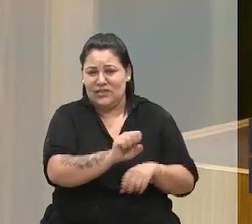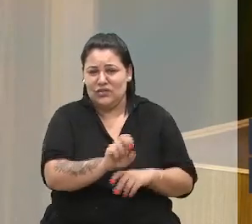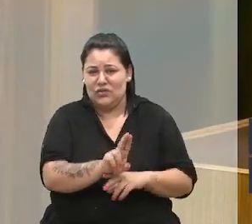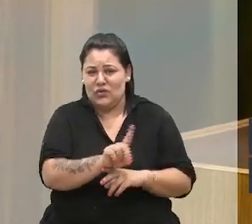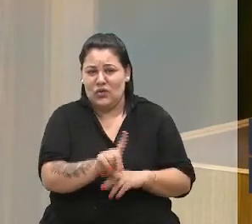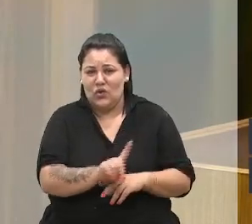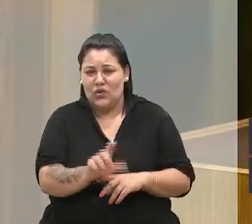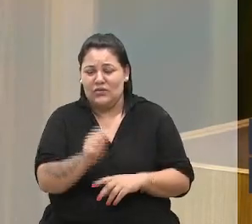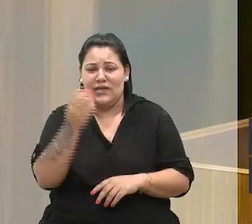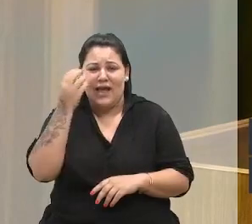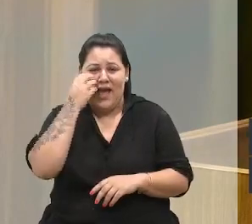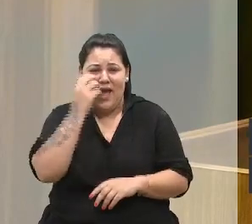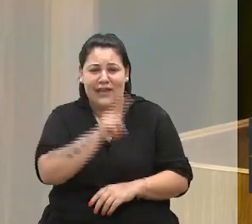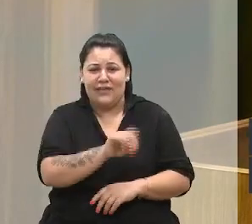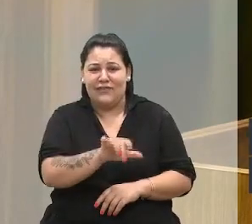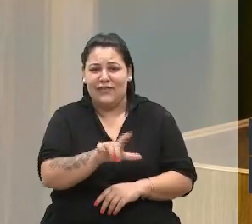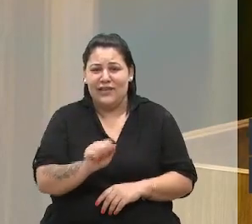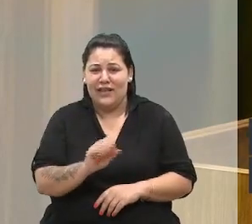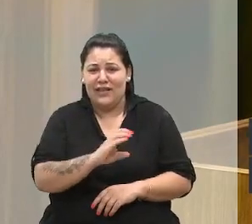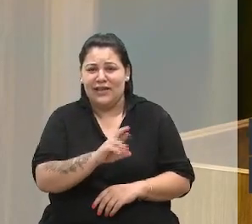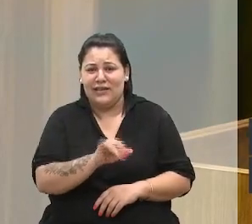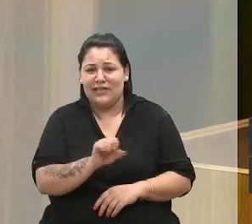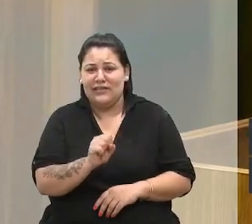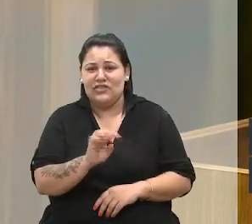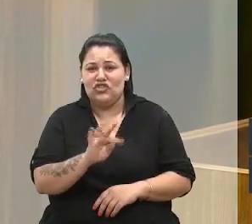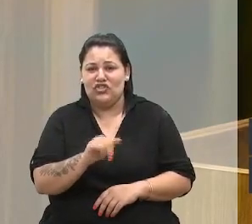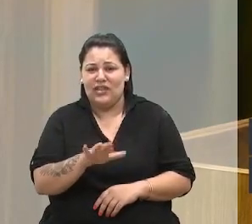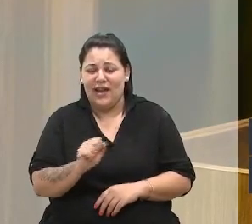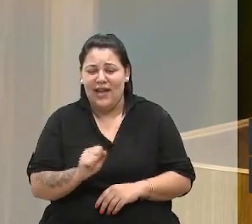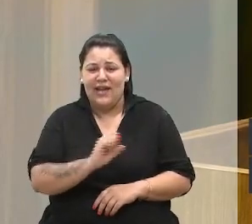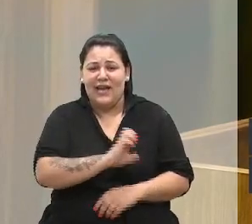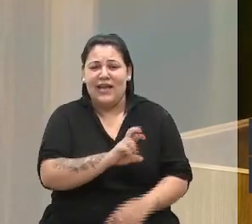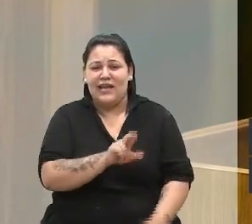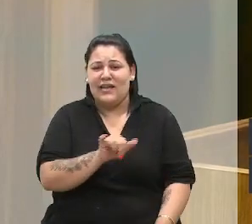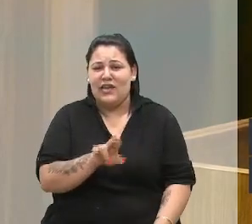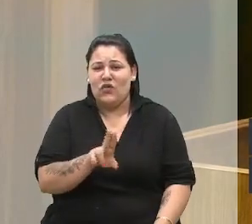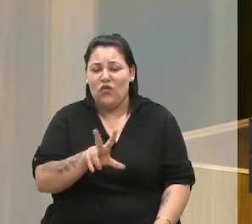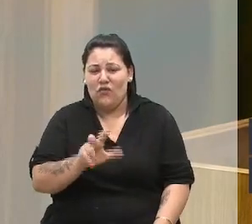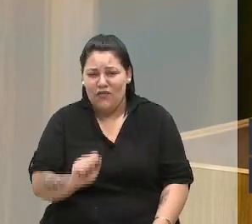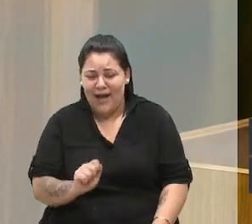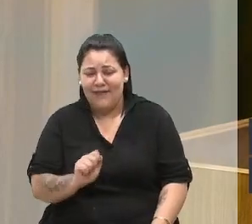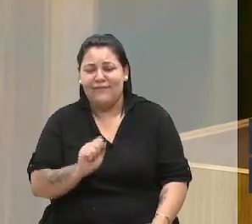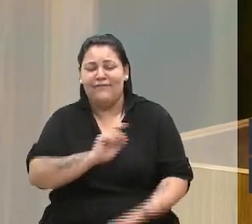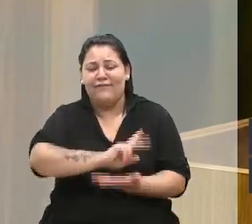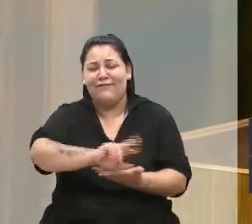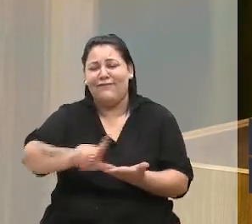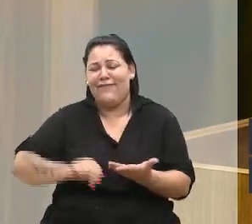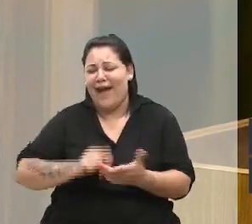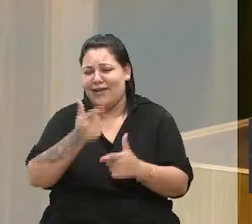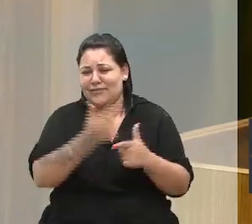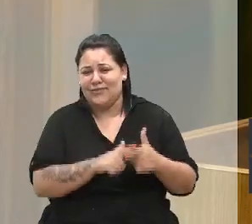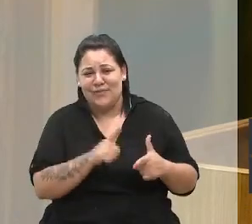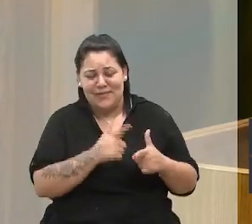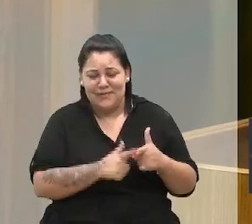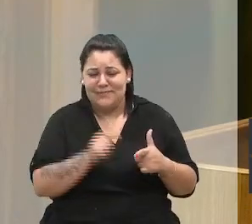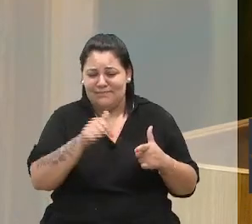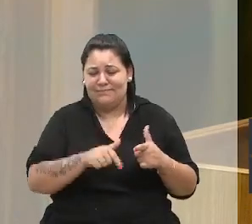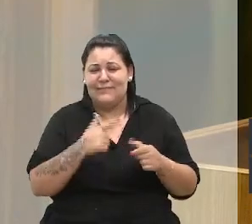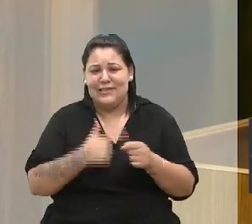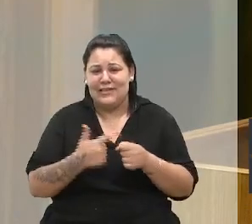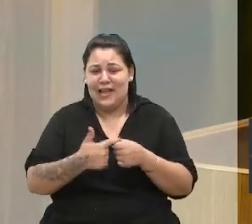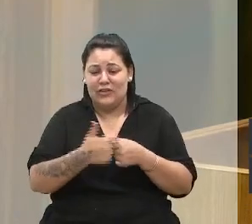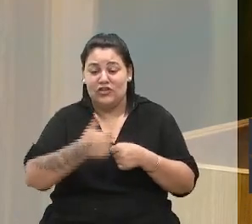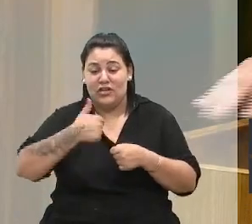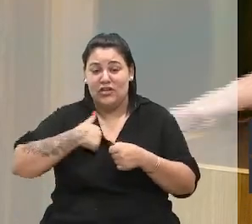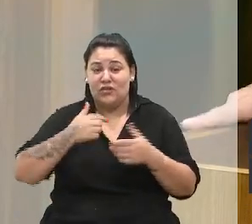Vila Cristina, Quarta Légua, na Criúva, enfim, foram vários problemas da cidade e eu sei que eu estou acompanhando